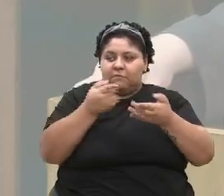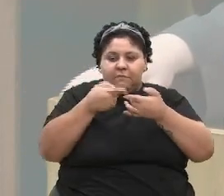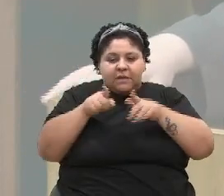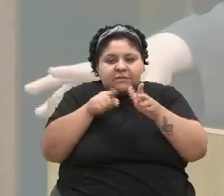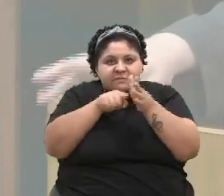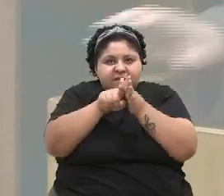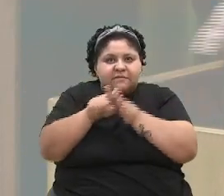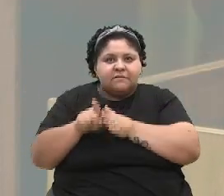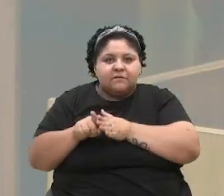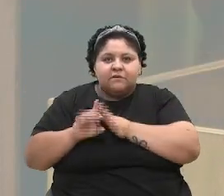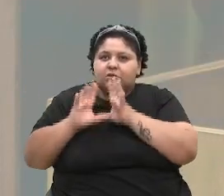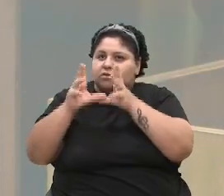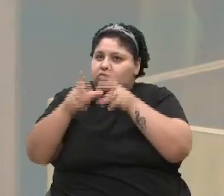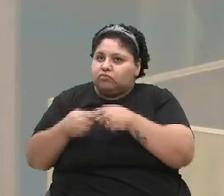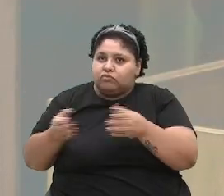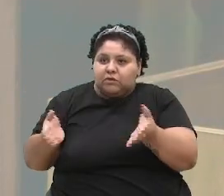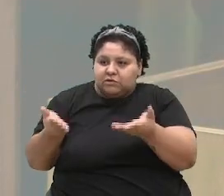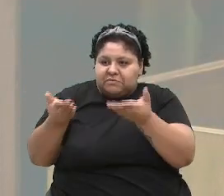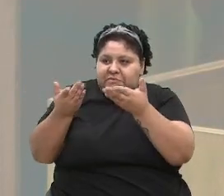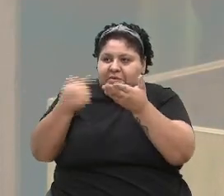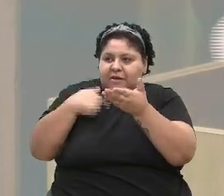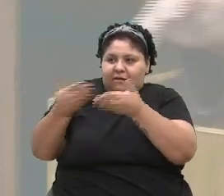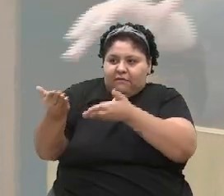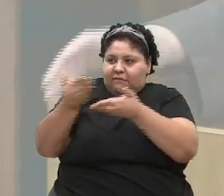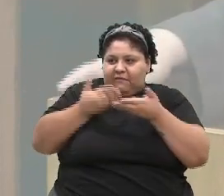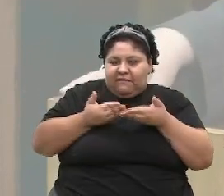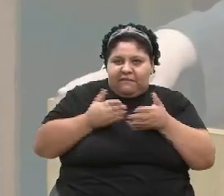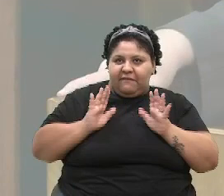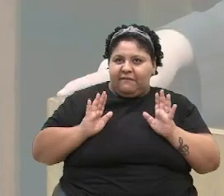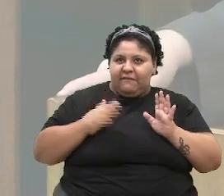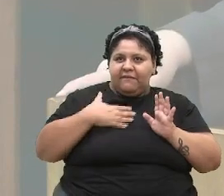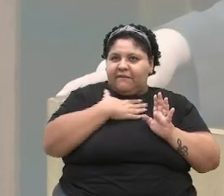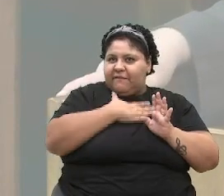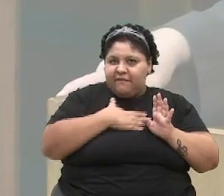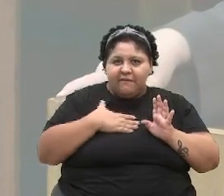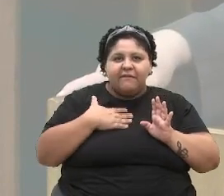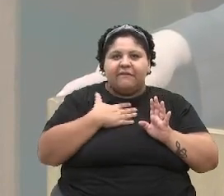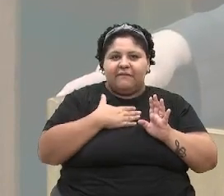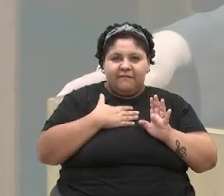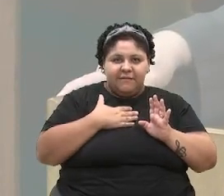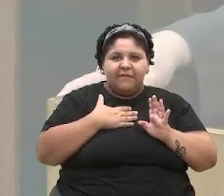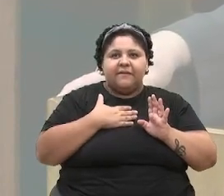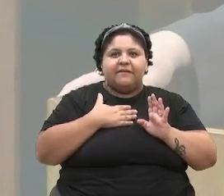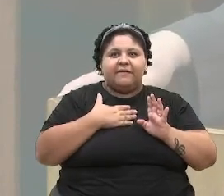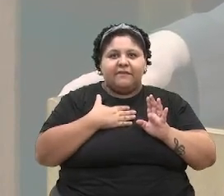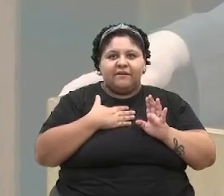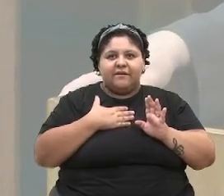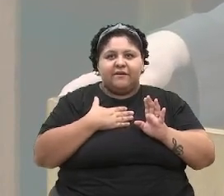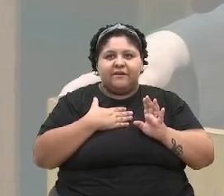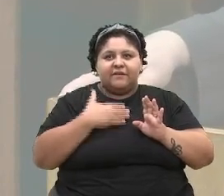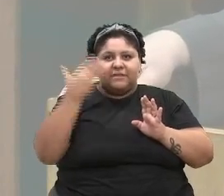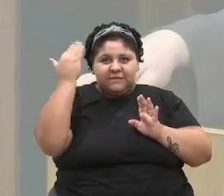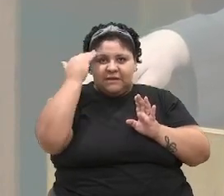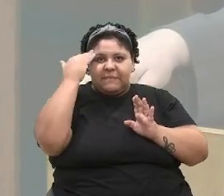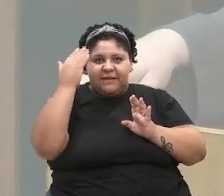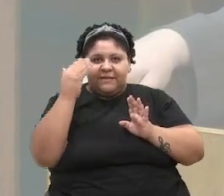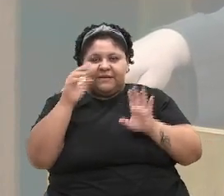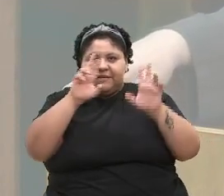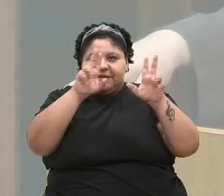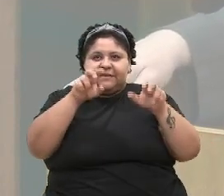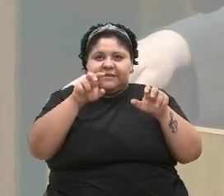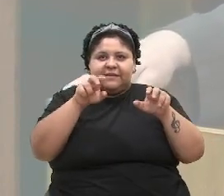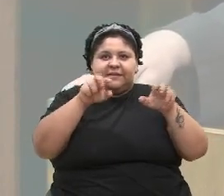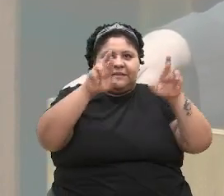pesquisando. Todos os eventos que eu não sou convidado, de uma forma ou outra, eu acabo me inteirando do assunto. A região da Serra não